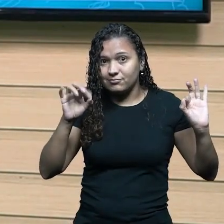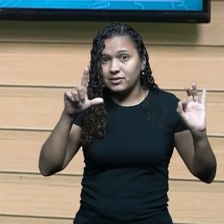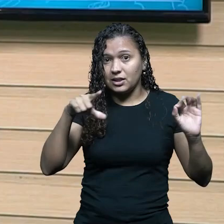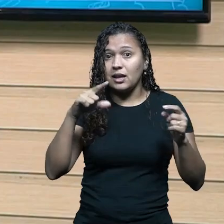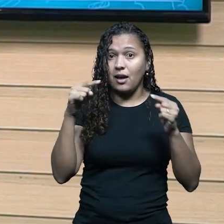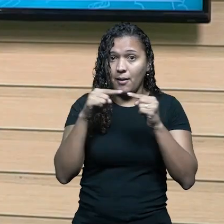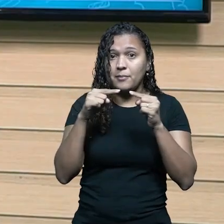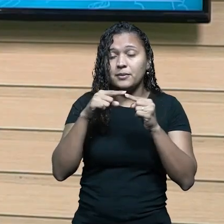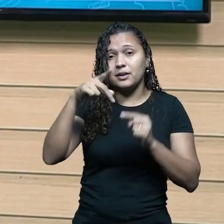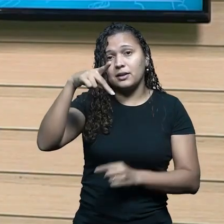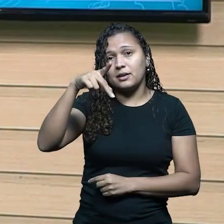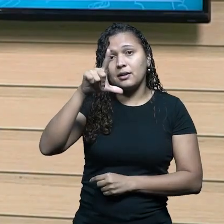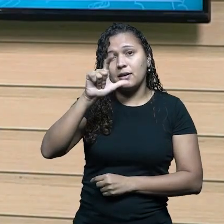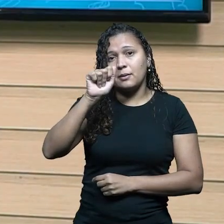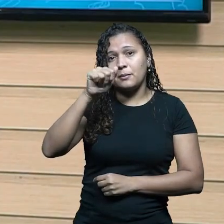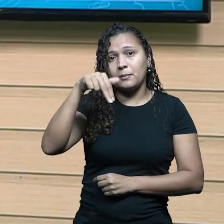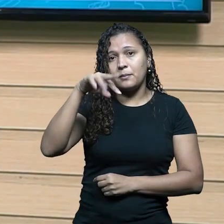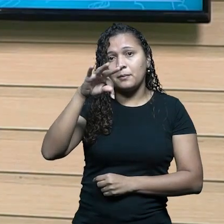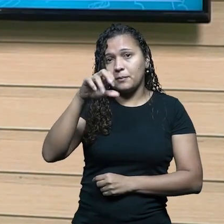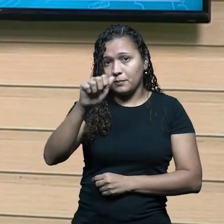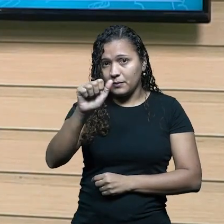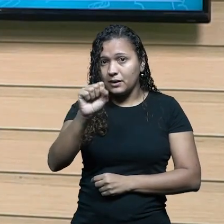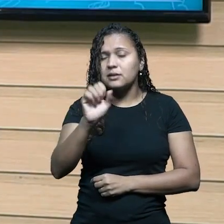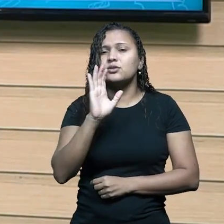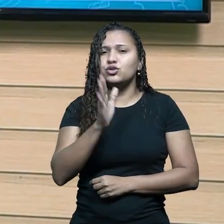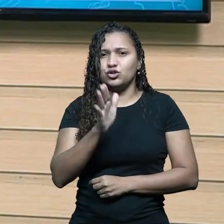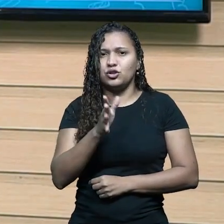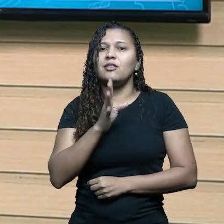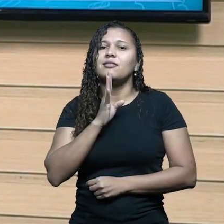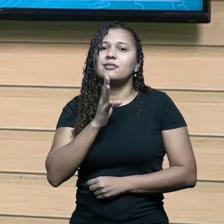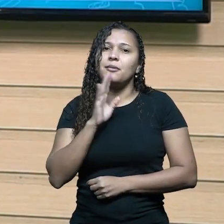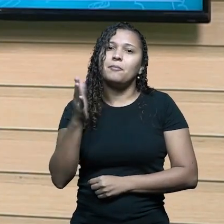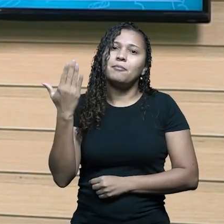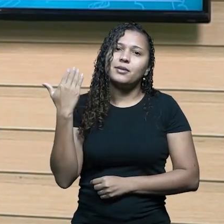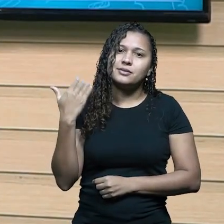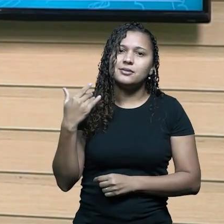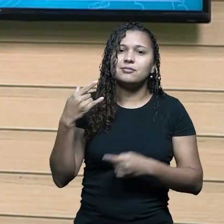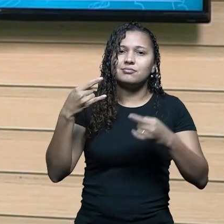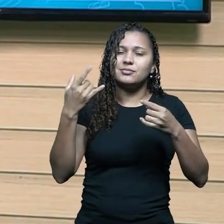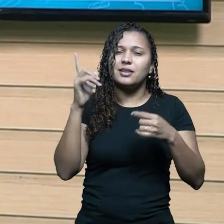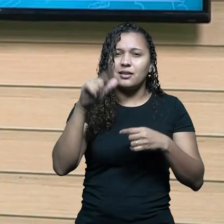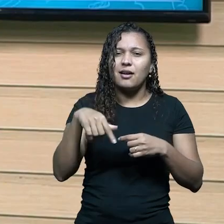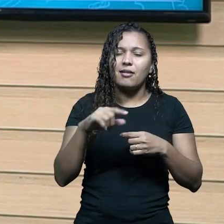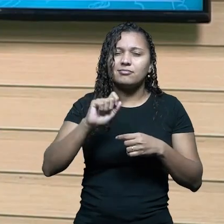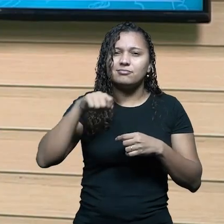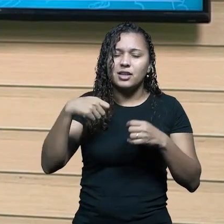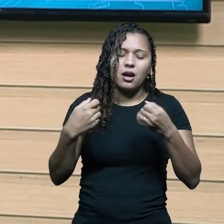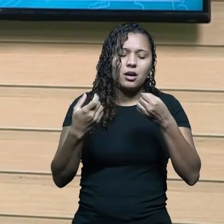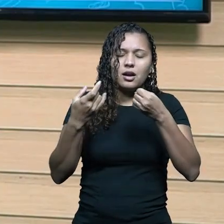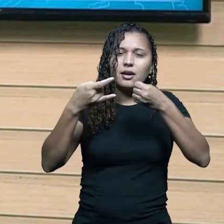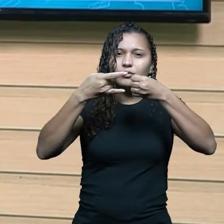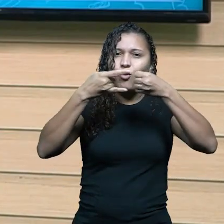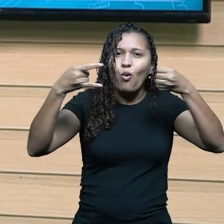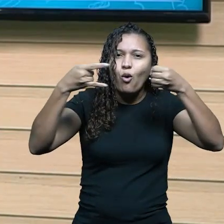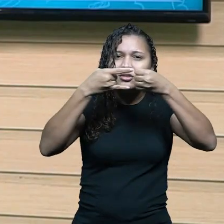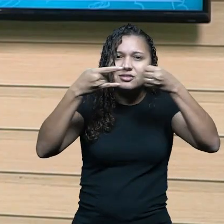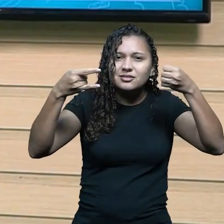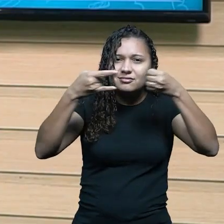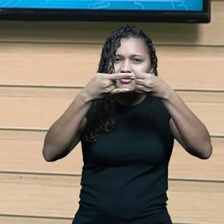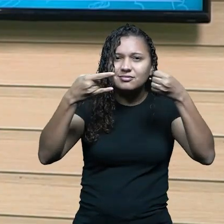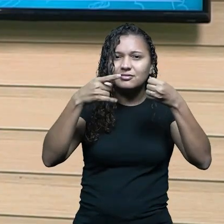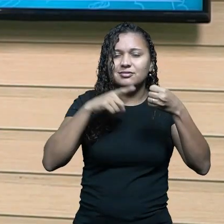colocadas dentro da planta. Tá? A gente já aprendeu aqui que são cotas, processo de cotagem, que é colocar essas